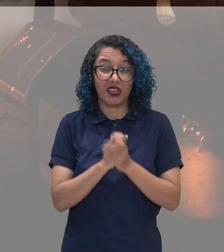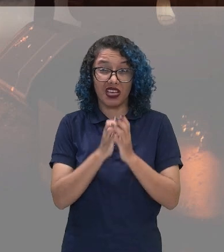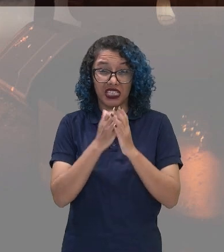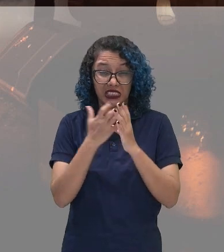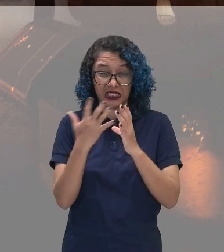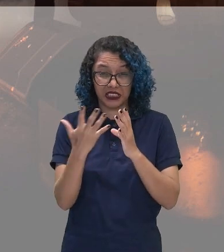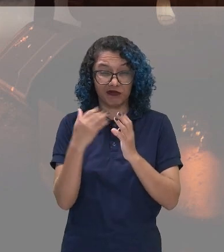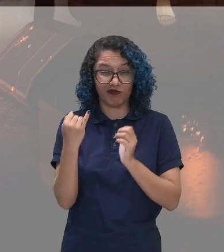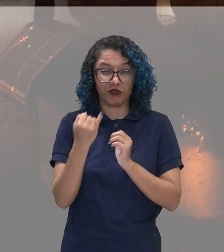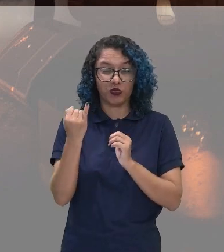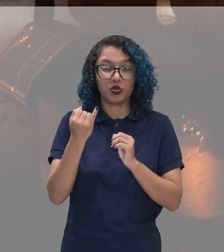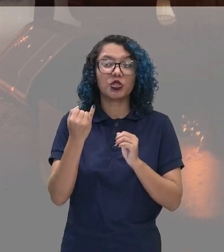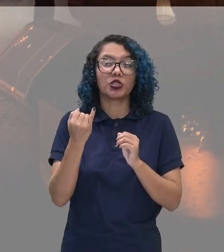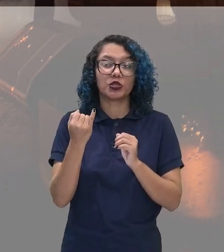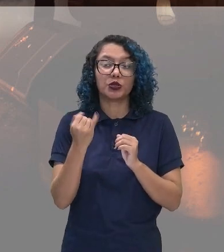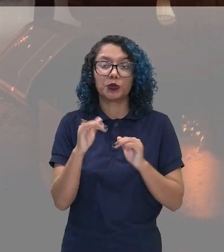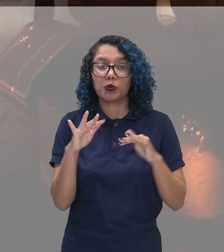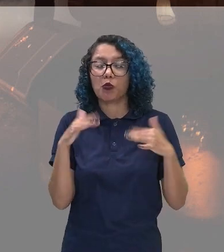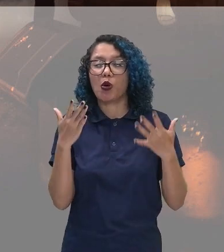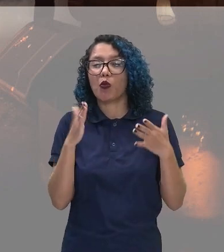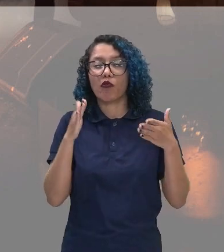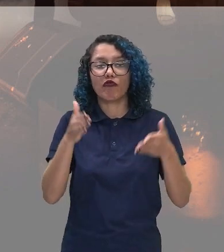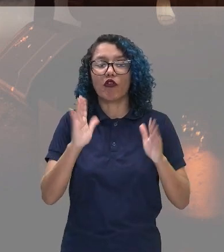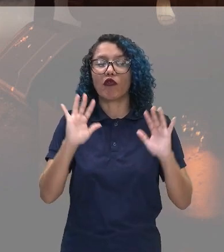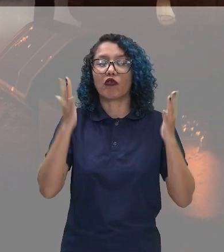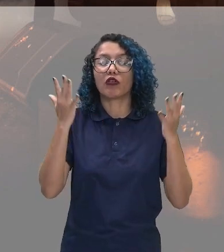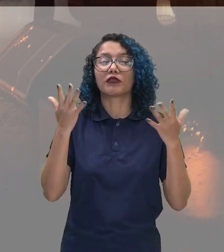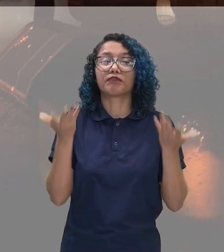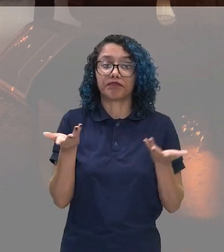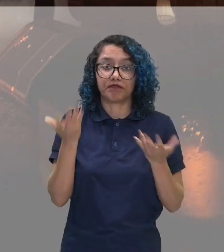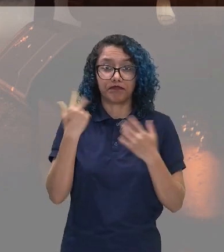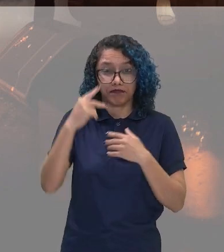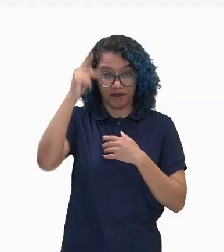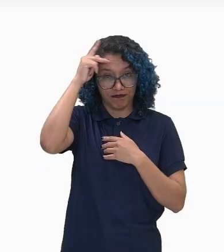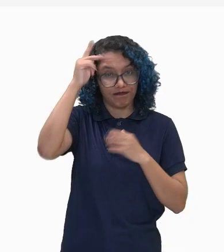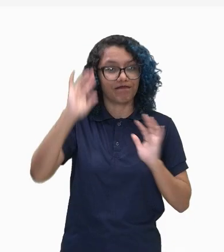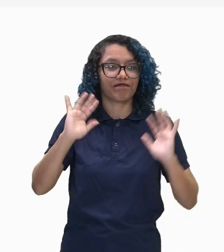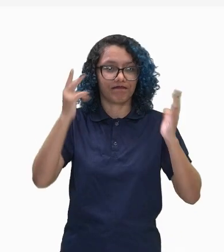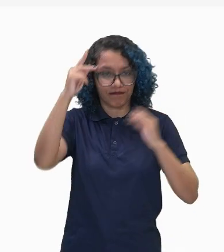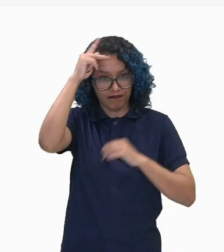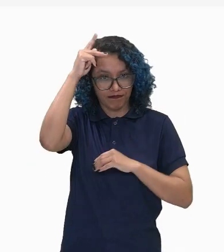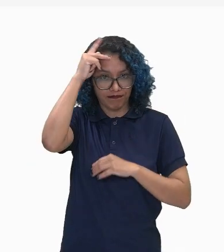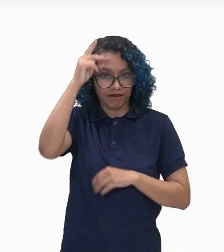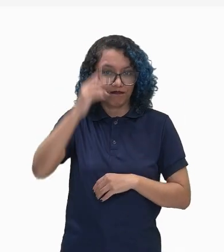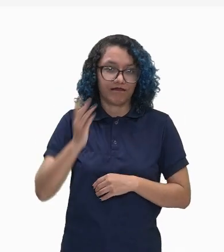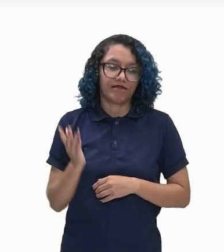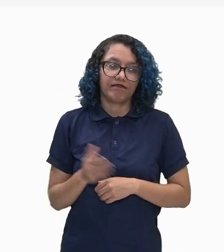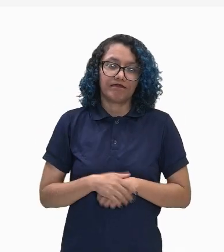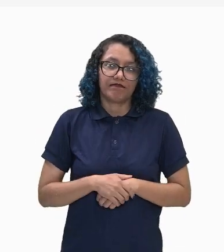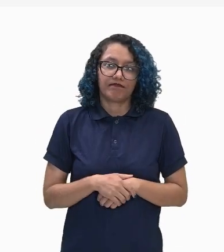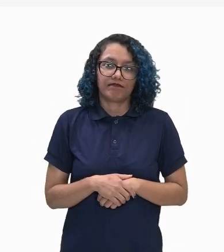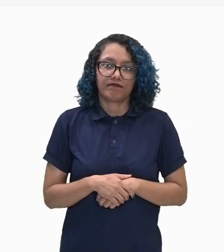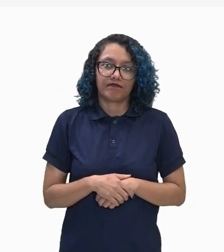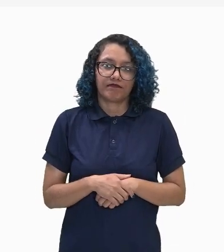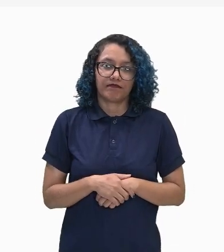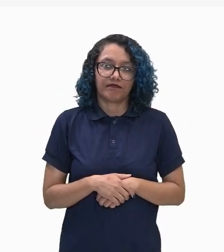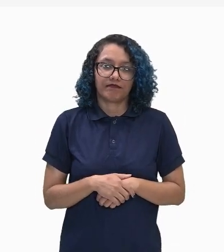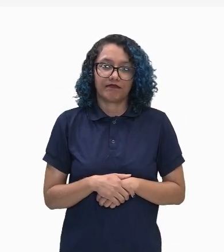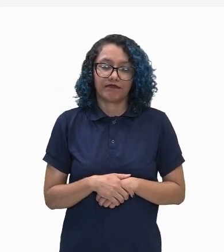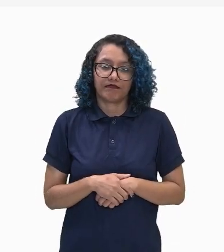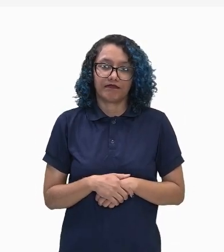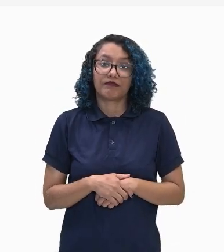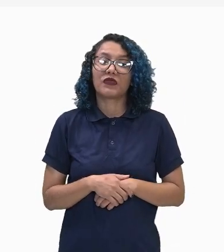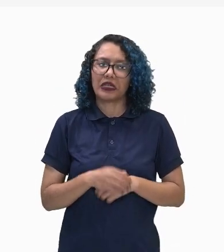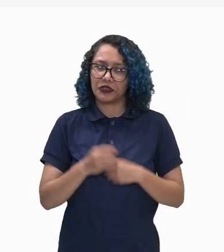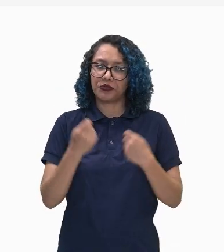o Festival de Parintins. E o que nós podemos falar desse festival? Vamos ver? Então, não tem como iniciar de